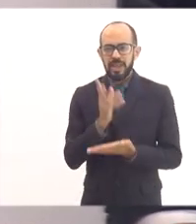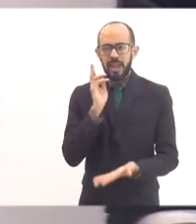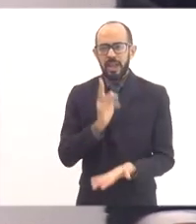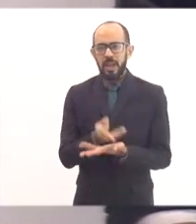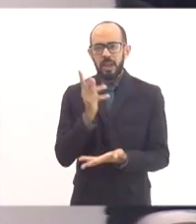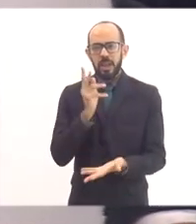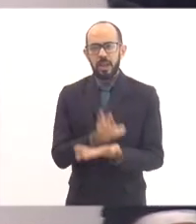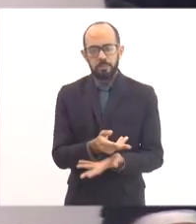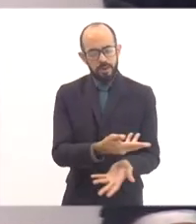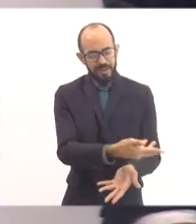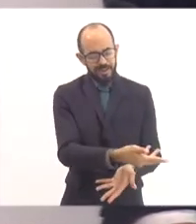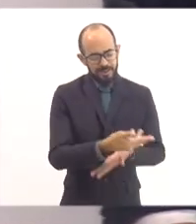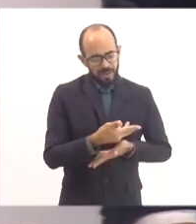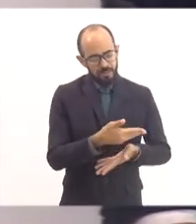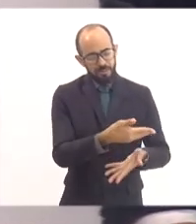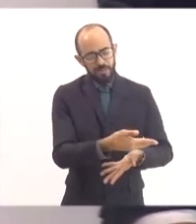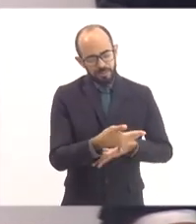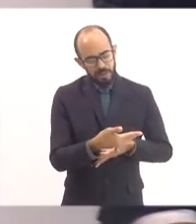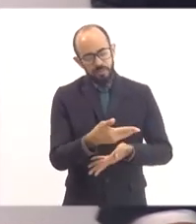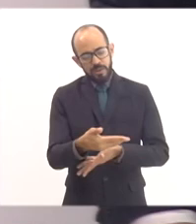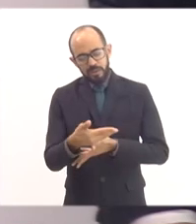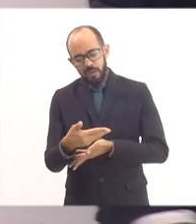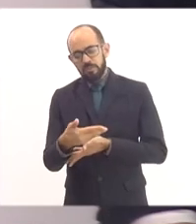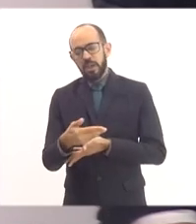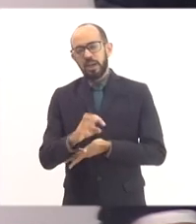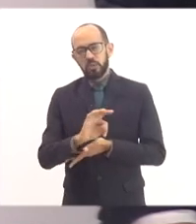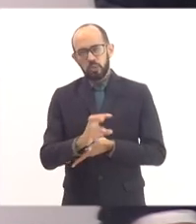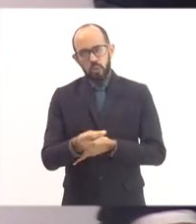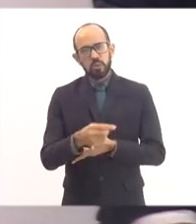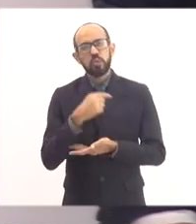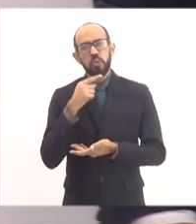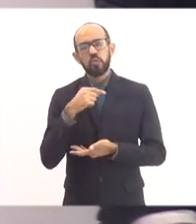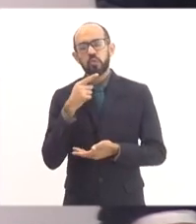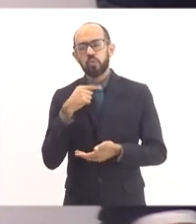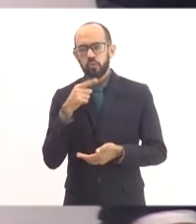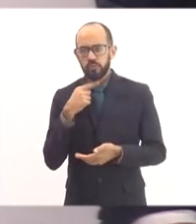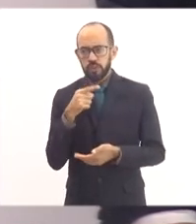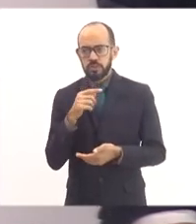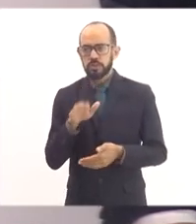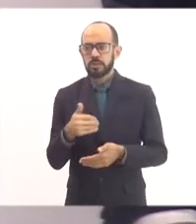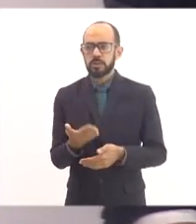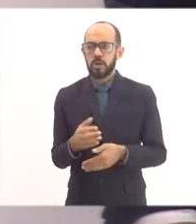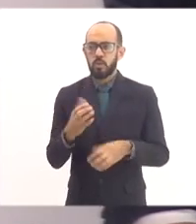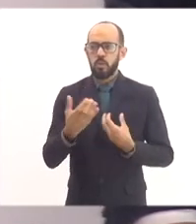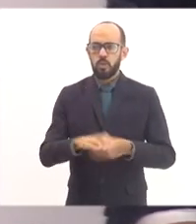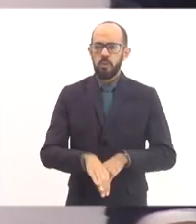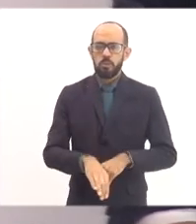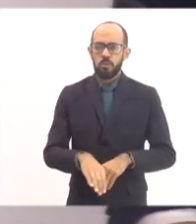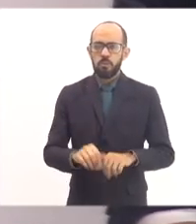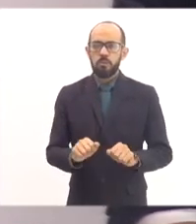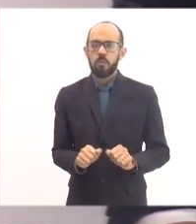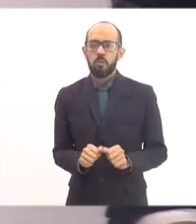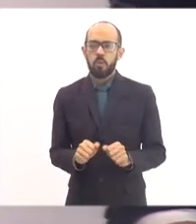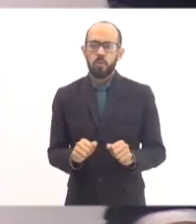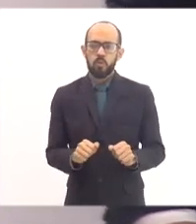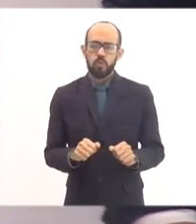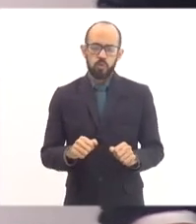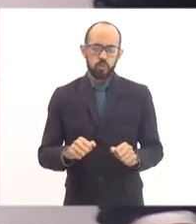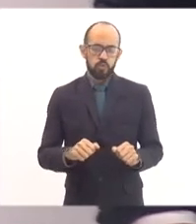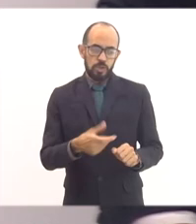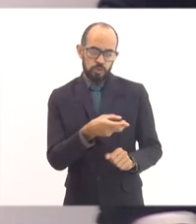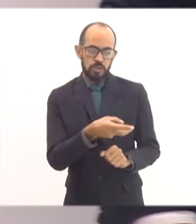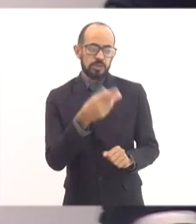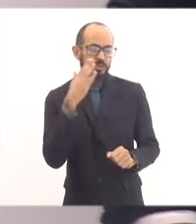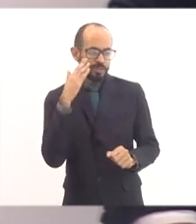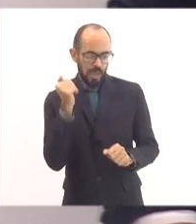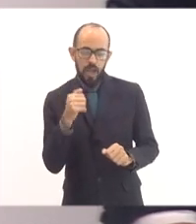todos aqueles que estão buscando sanar dúvidas. Né? Então, o Corpo de Bombeiros ele procura ouvir não só a coletividade,